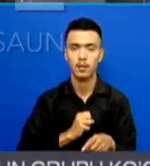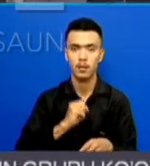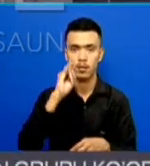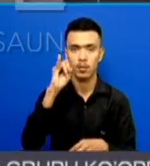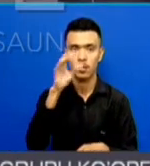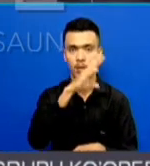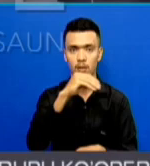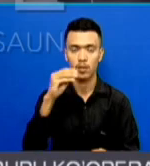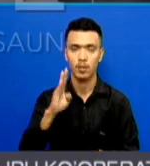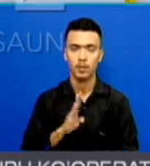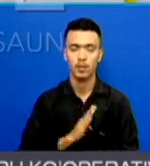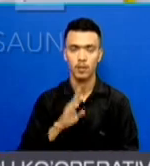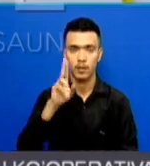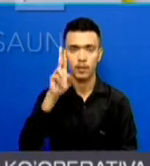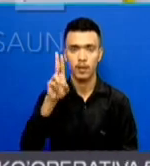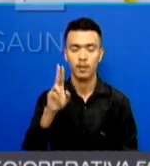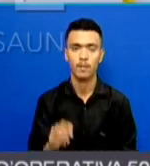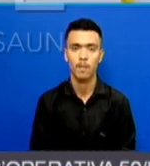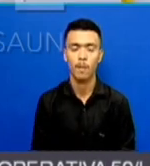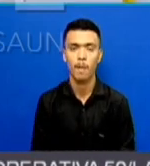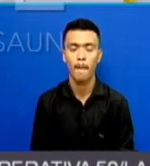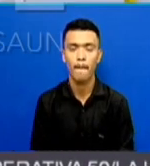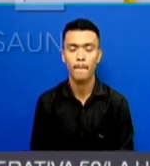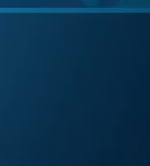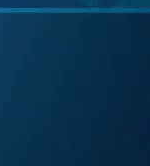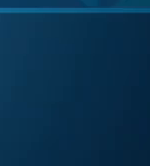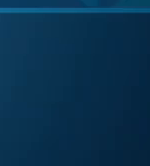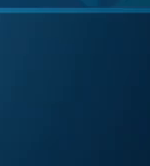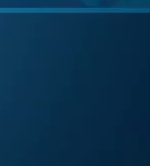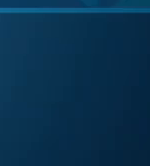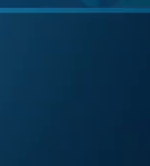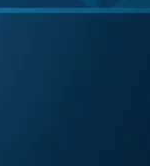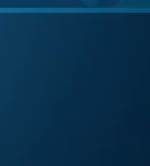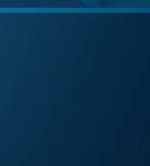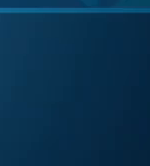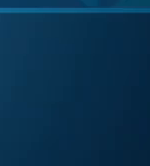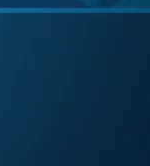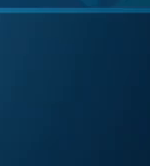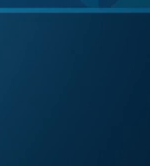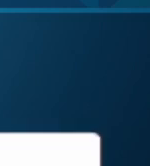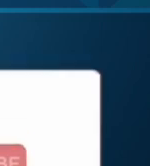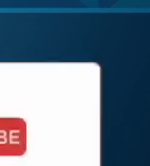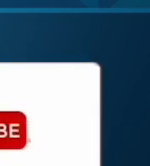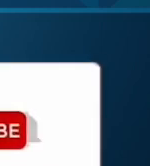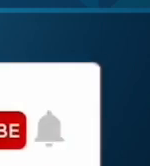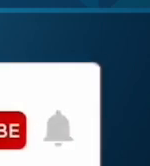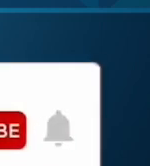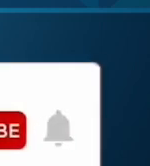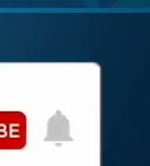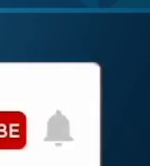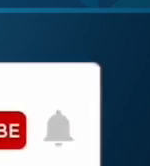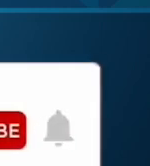betano. Domingos Trindade, Amaro Ornai, Bertetele. Atu retan informação factuais no